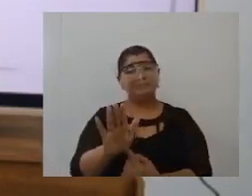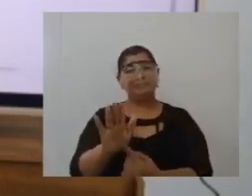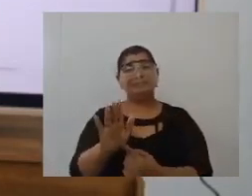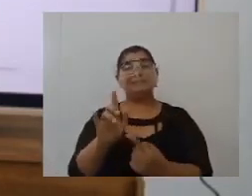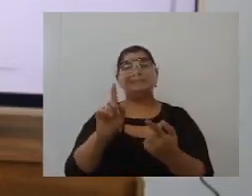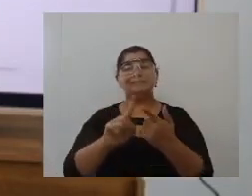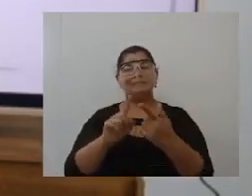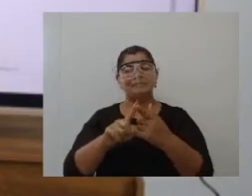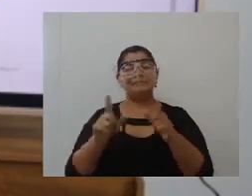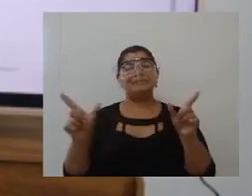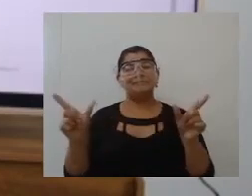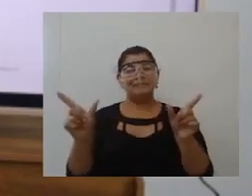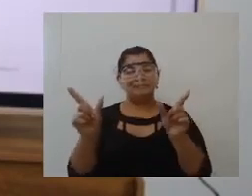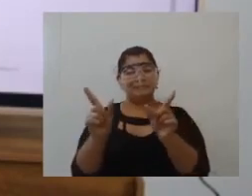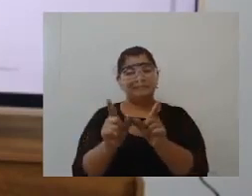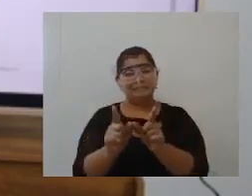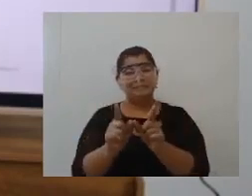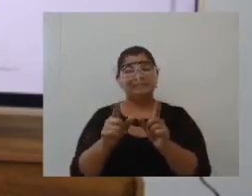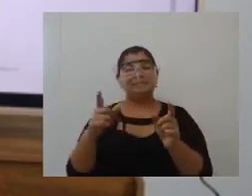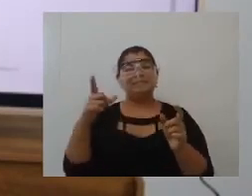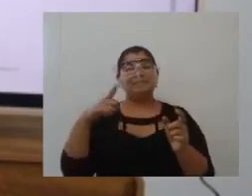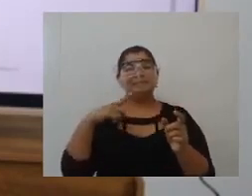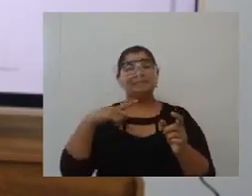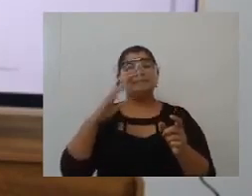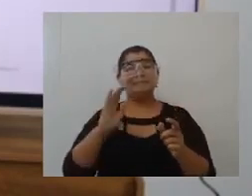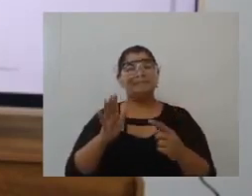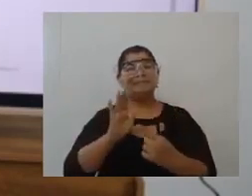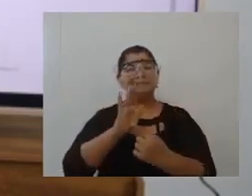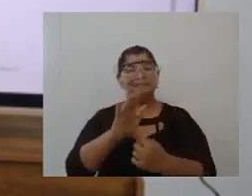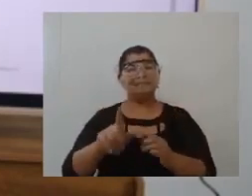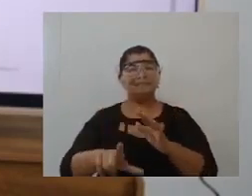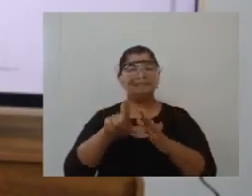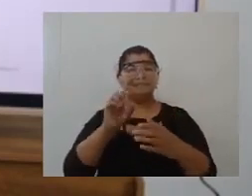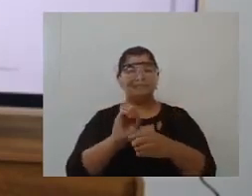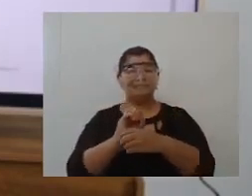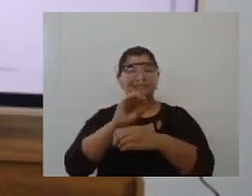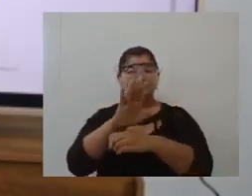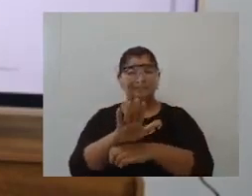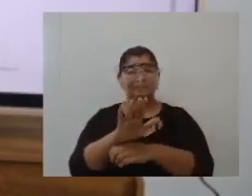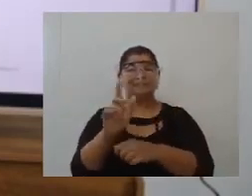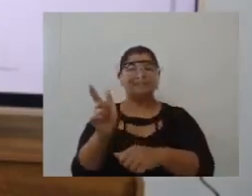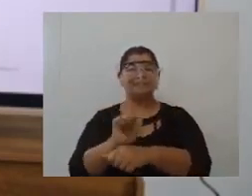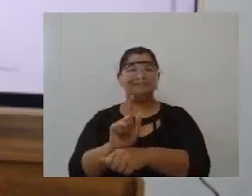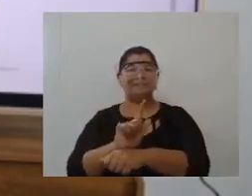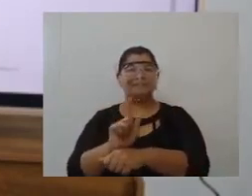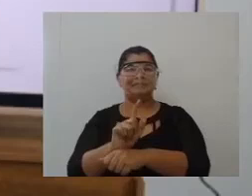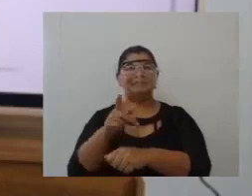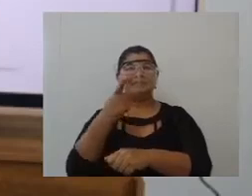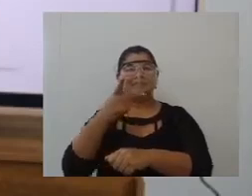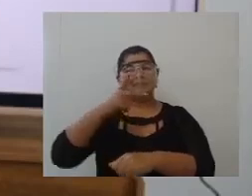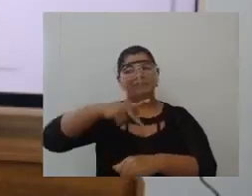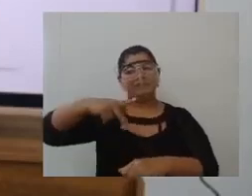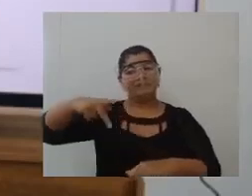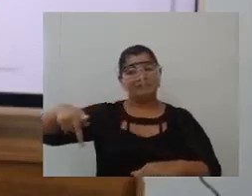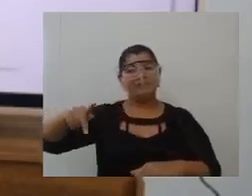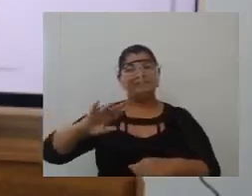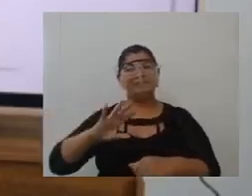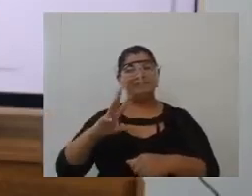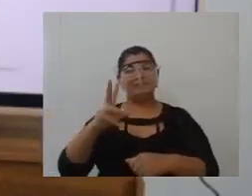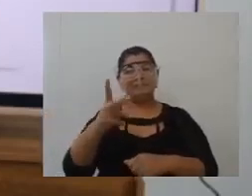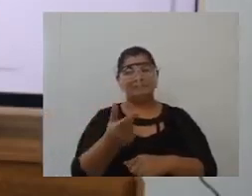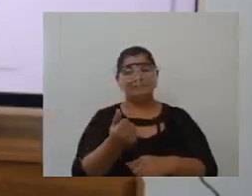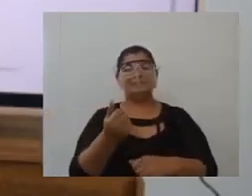ano, viu no post, viu naquele postzinho que a gestão colocou, que seus professores colocaram,